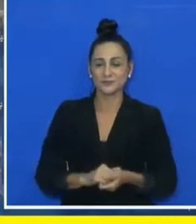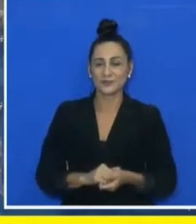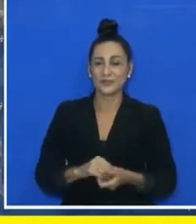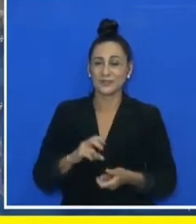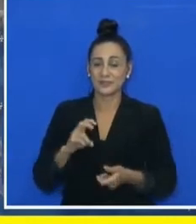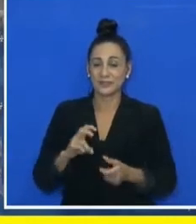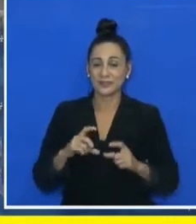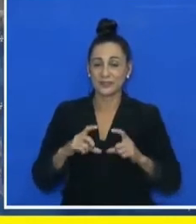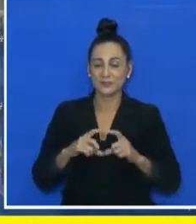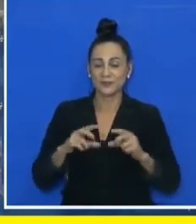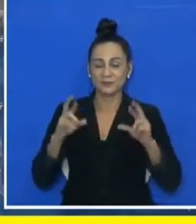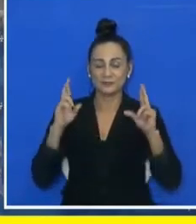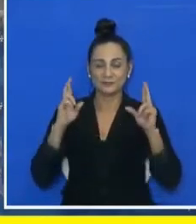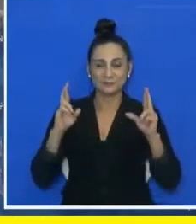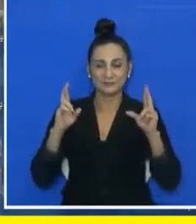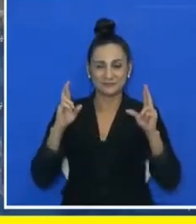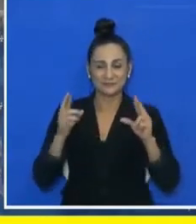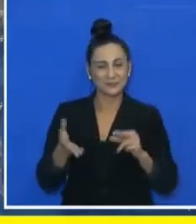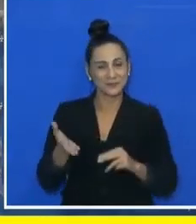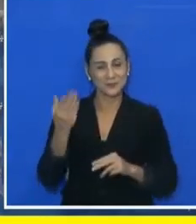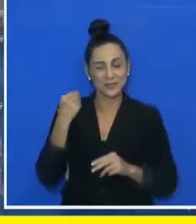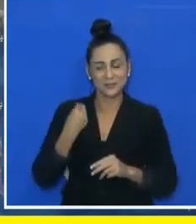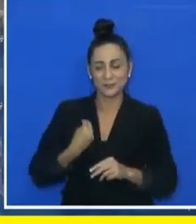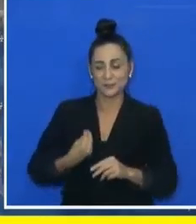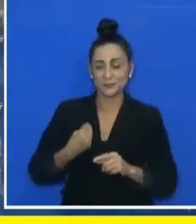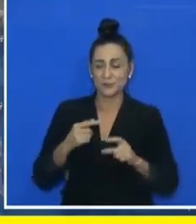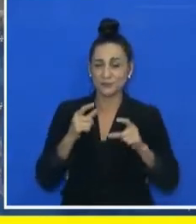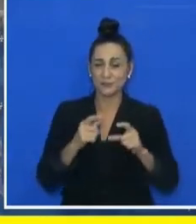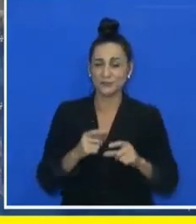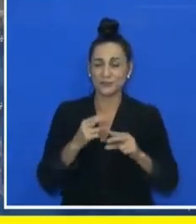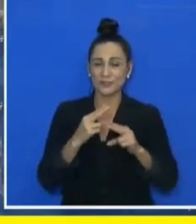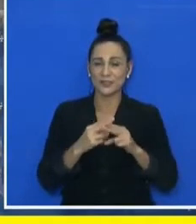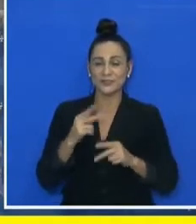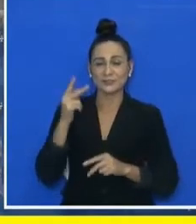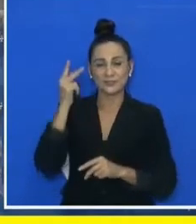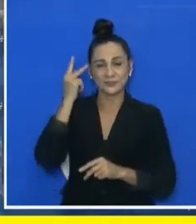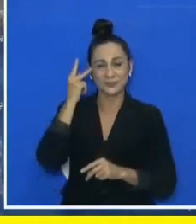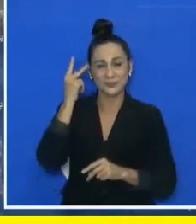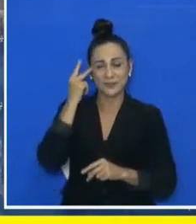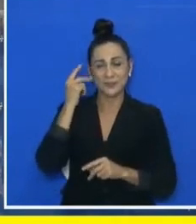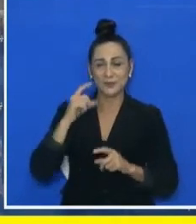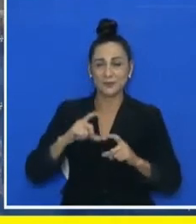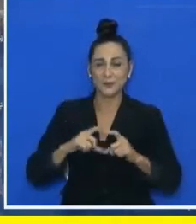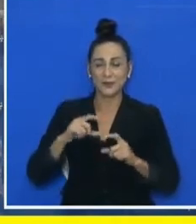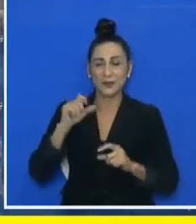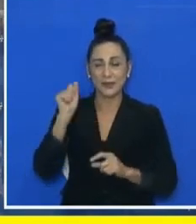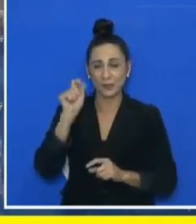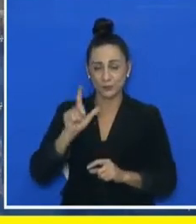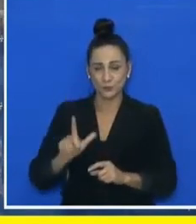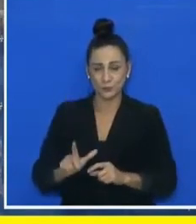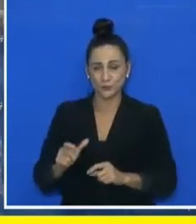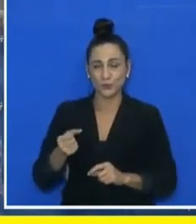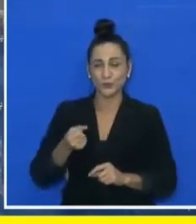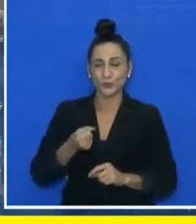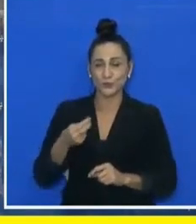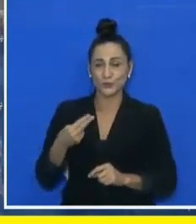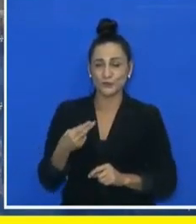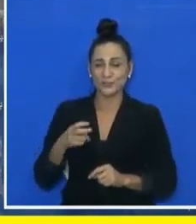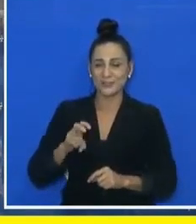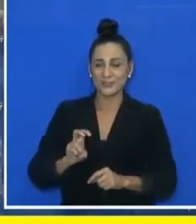Quinta bola, dedos cruzados, vamos lá, estamos ao vivo aqui do Espaço Loterias Caixa em São Paulo. Bola azul número 25.